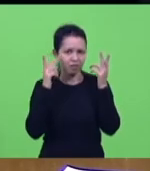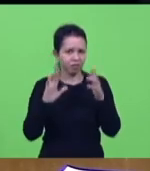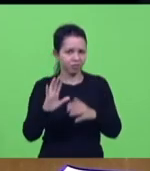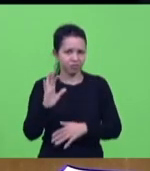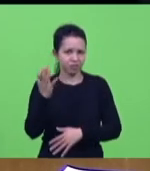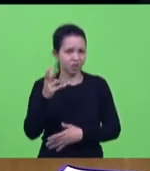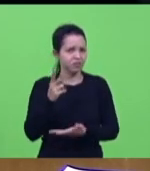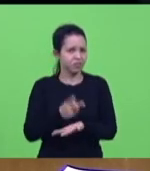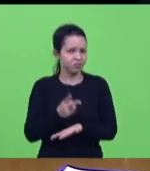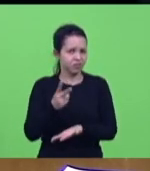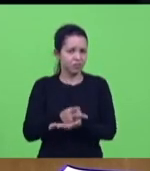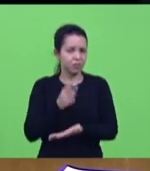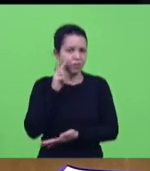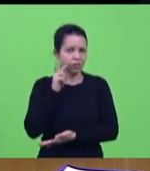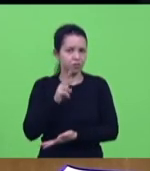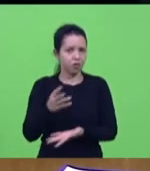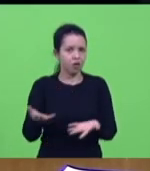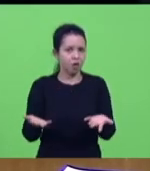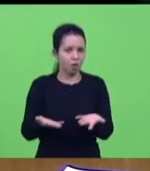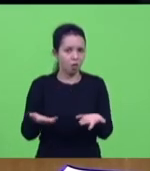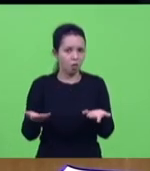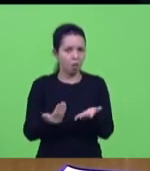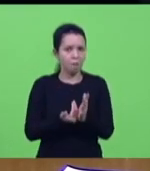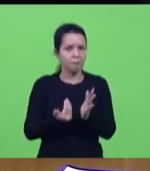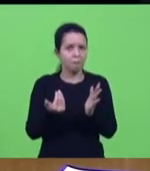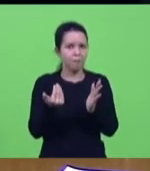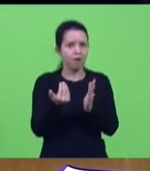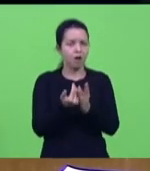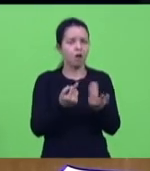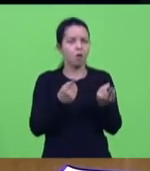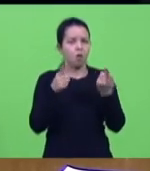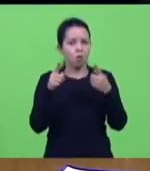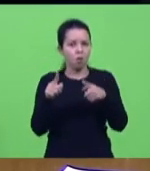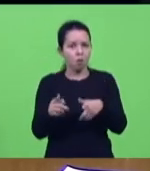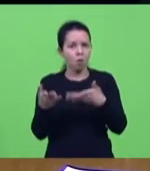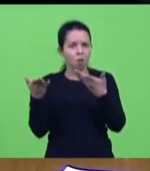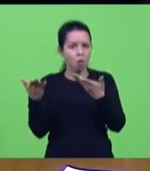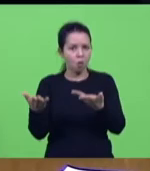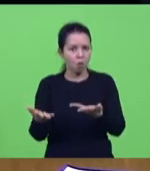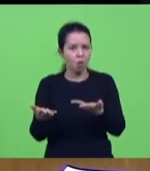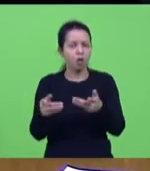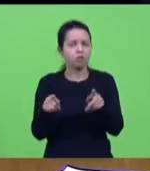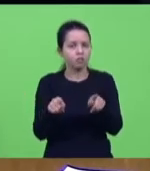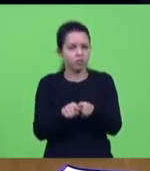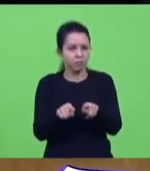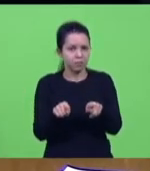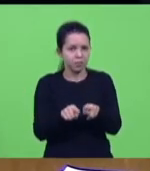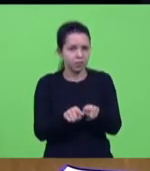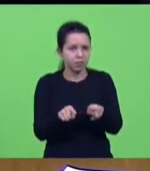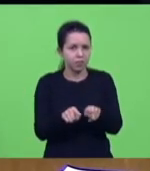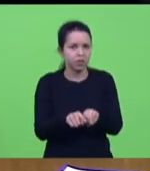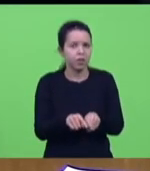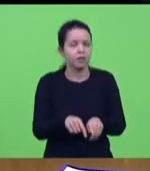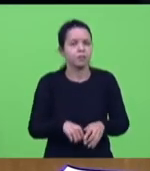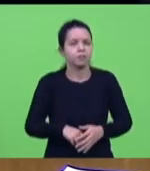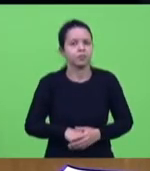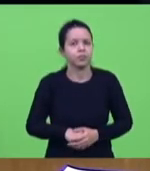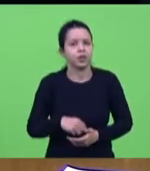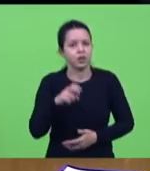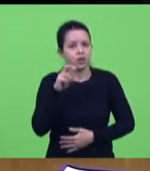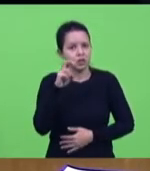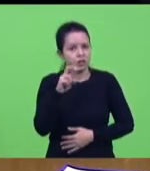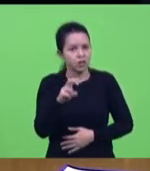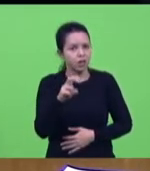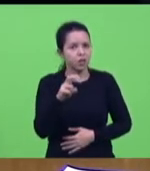viu. E ainda mais agora que se acirra contra esse, que também tem motivos, né? O cara com 500 mil